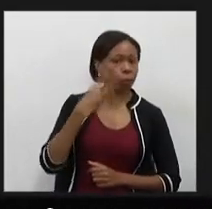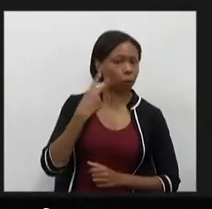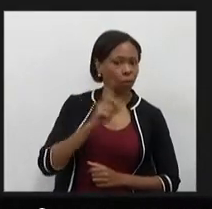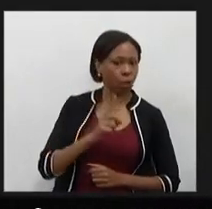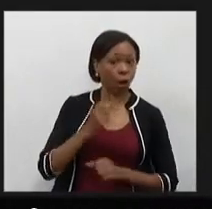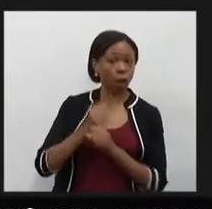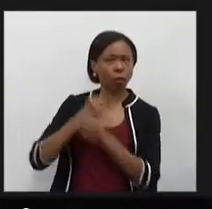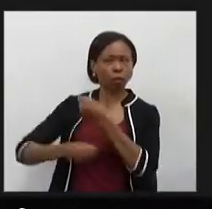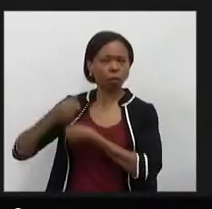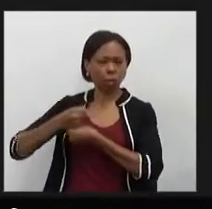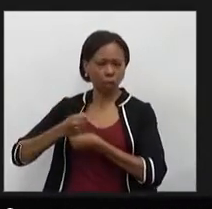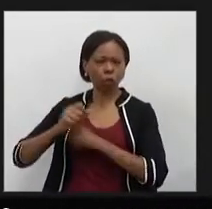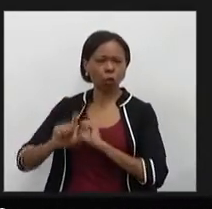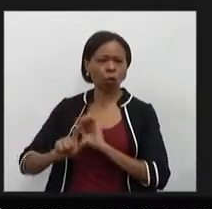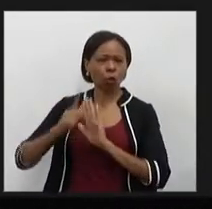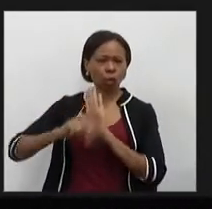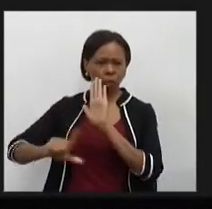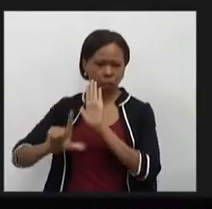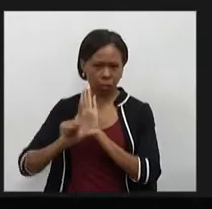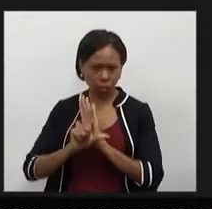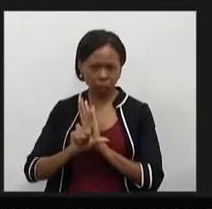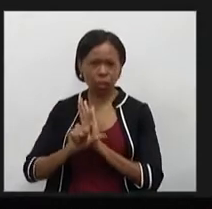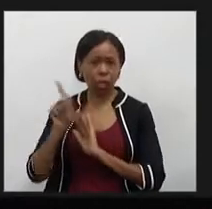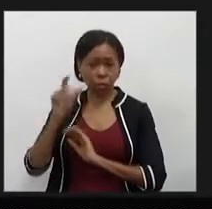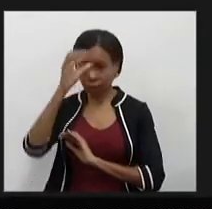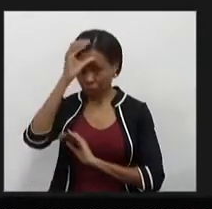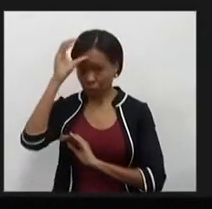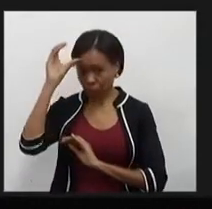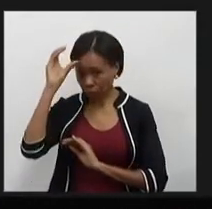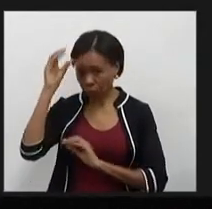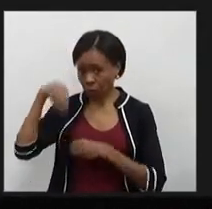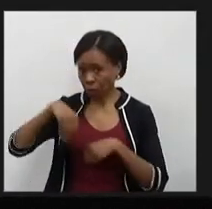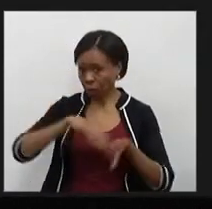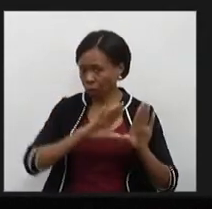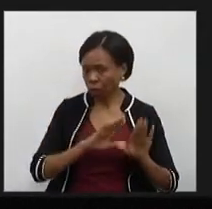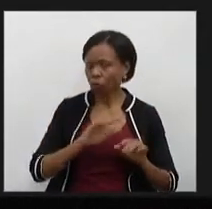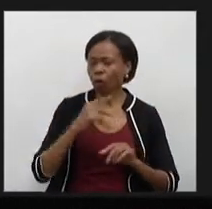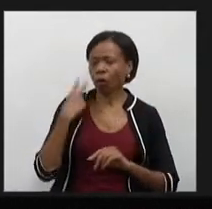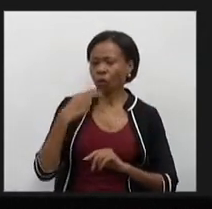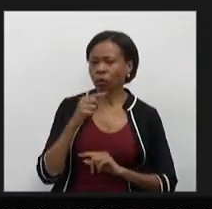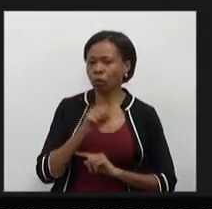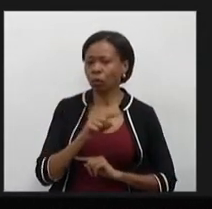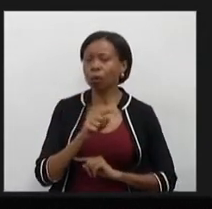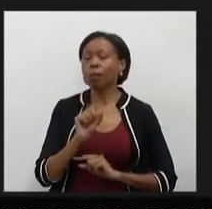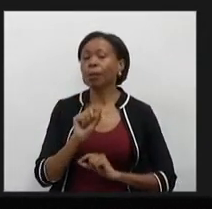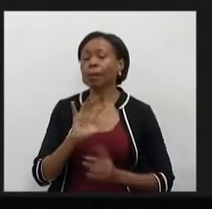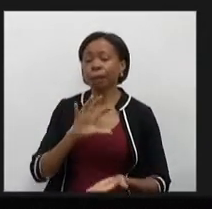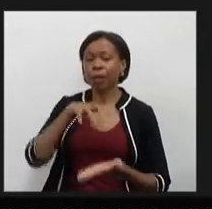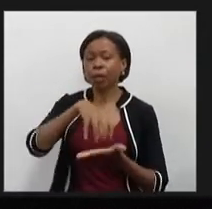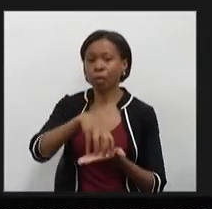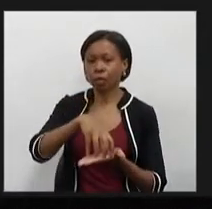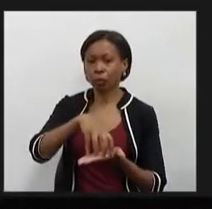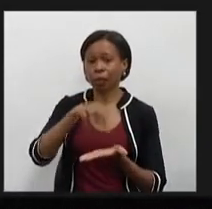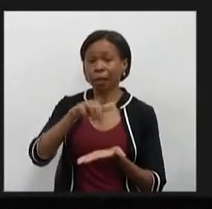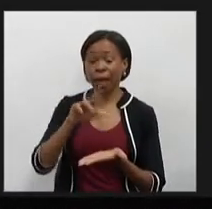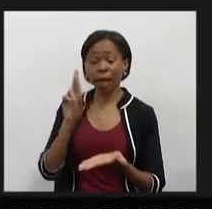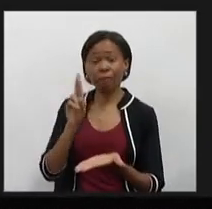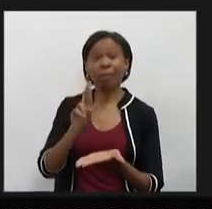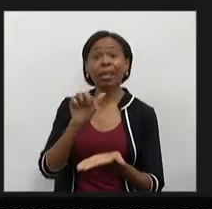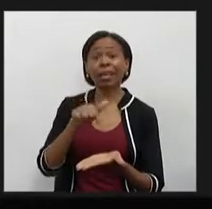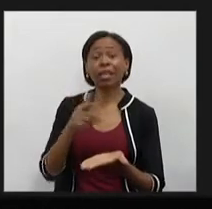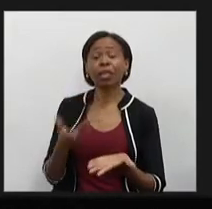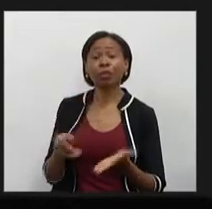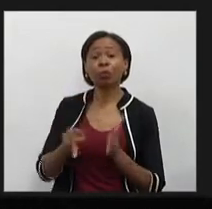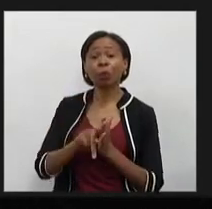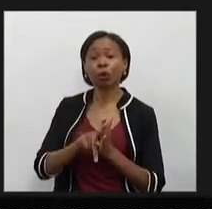na Câmara, que eu encaminhei ao vereador Jorge Santos, que cria o Centro de Referência de Doenças Raras, que é o